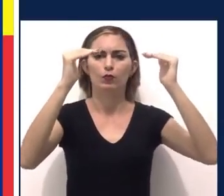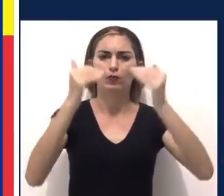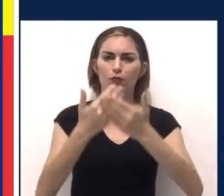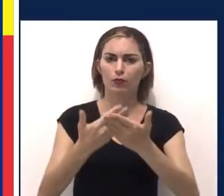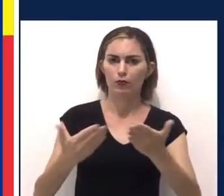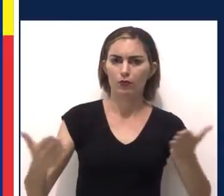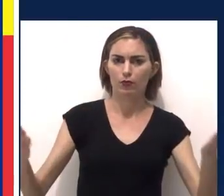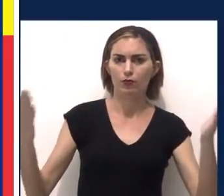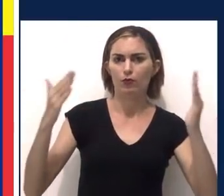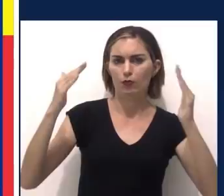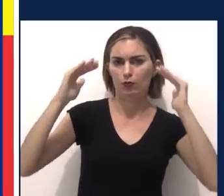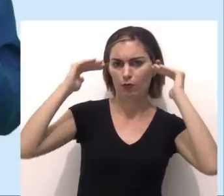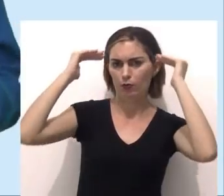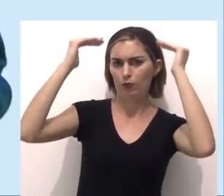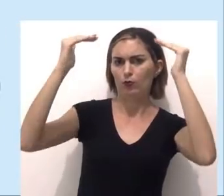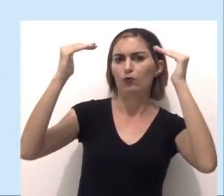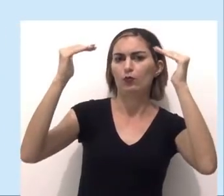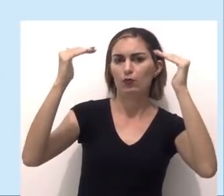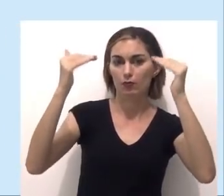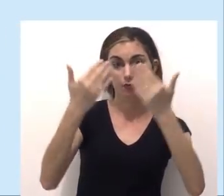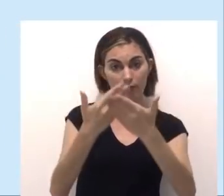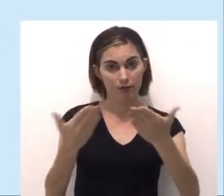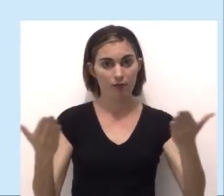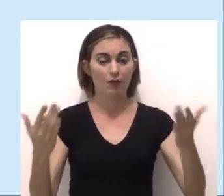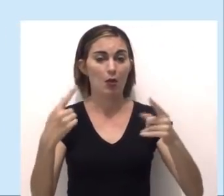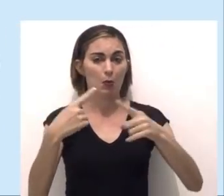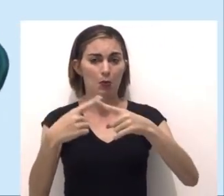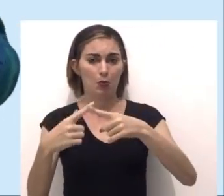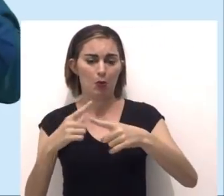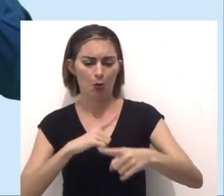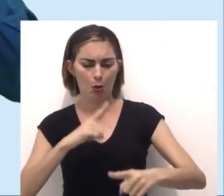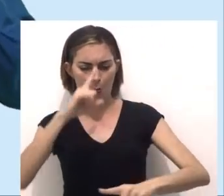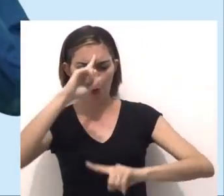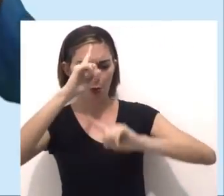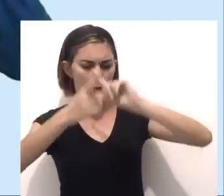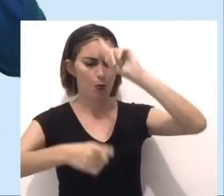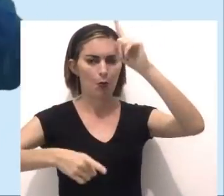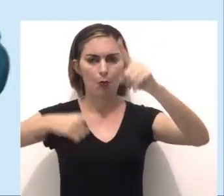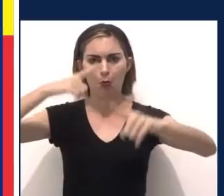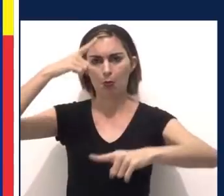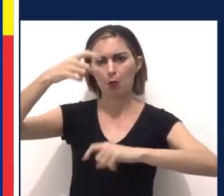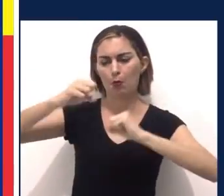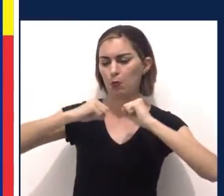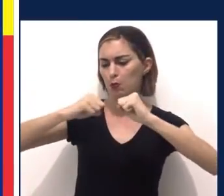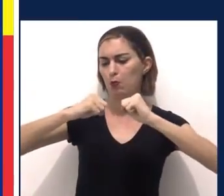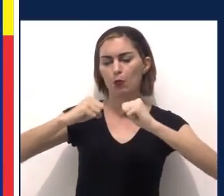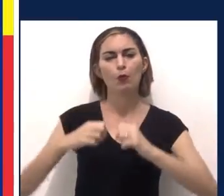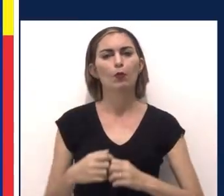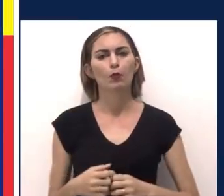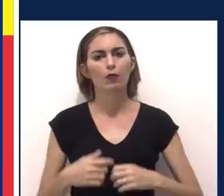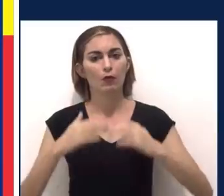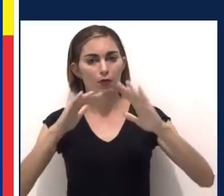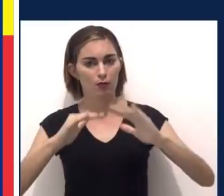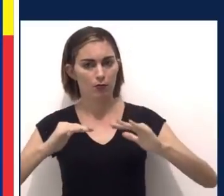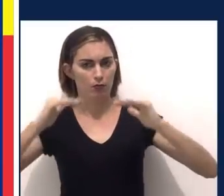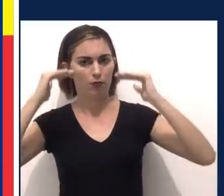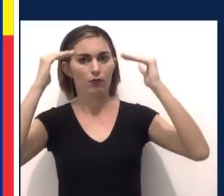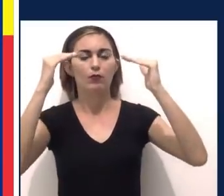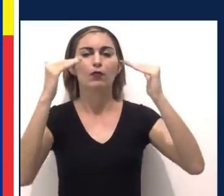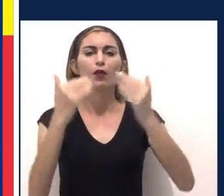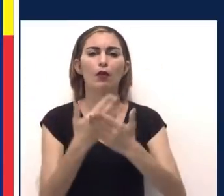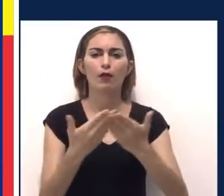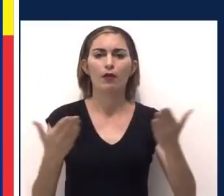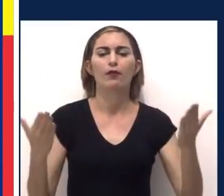absoluto, né? O superior, é isso, o que tem o poder. Então, o